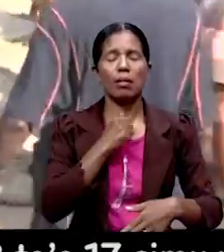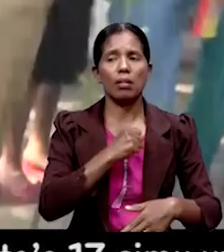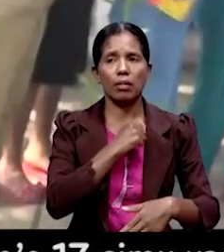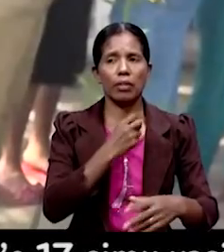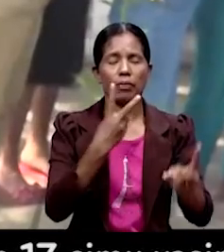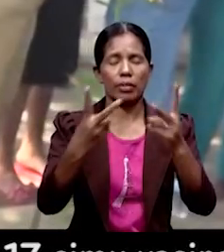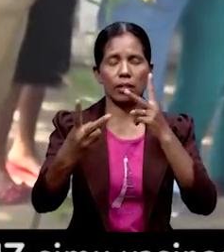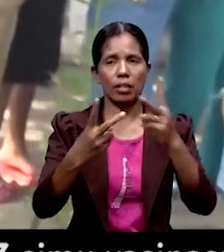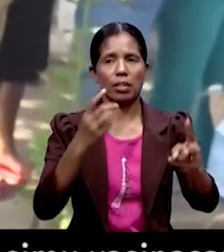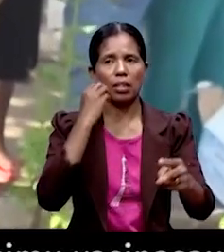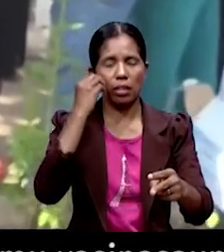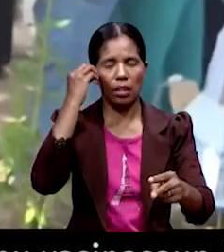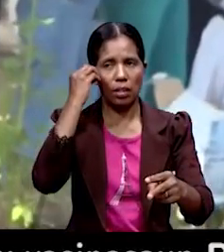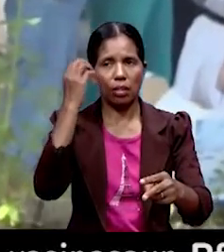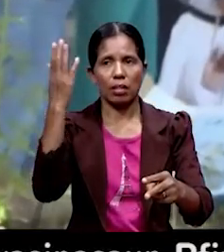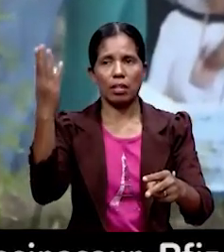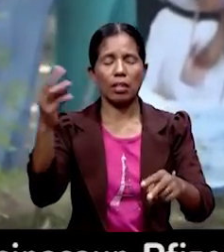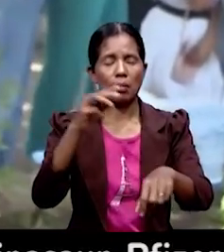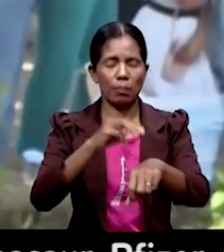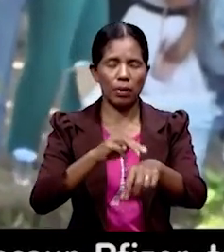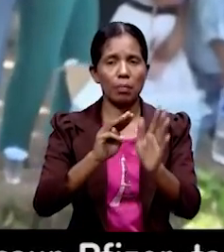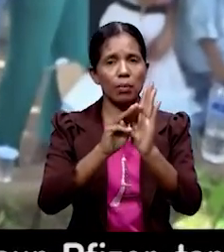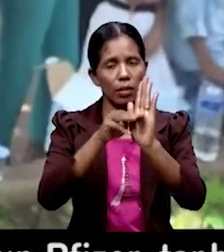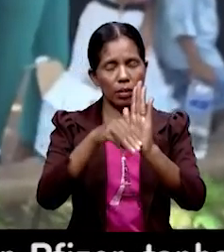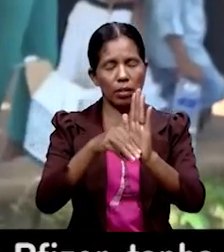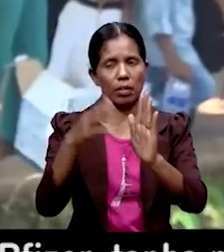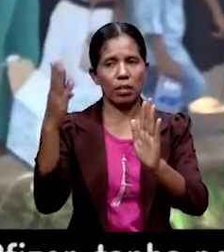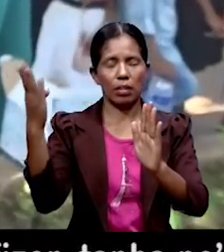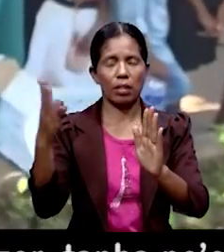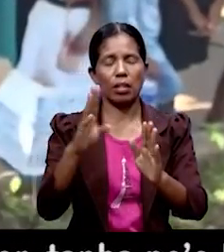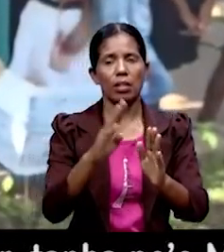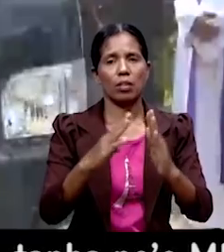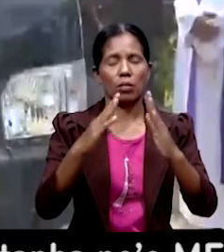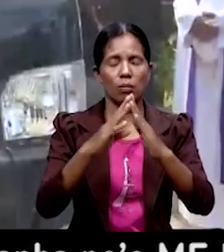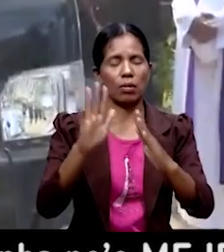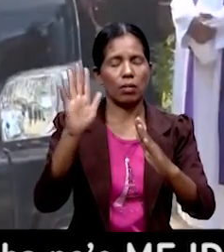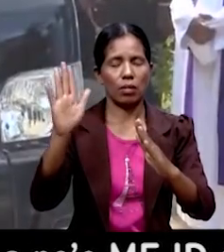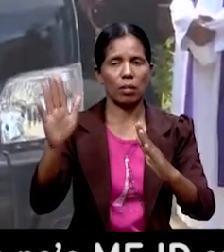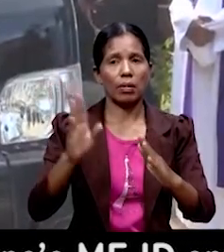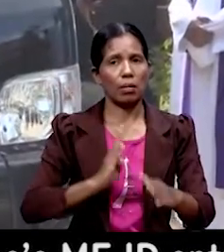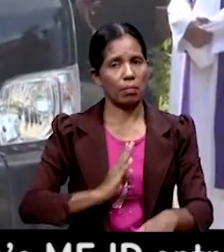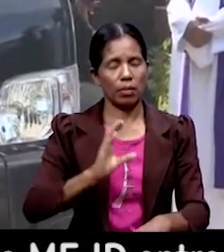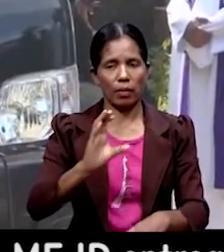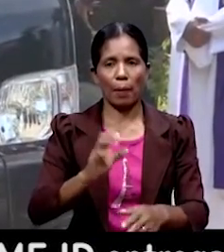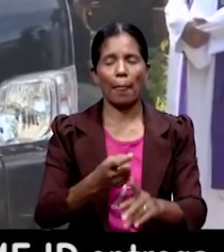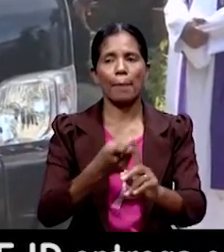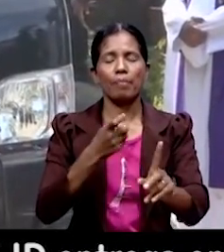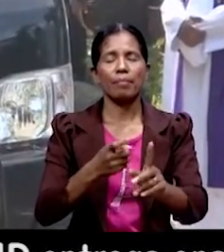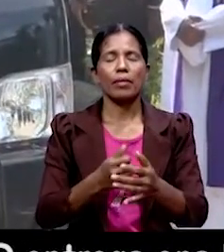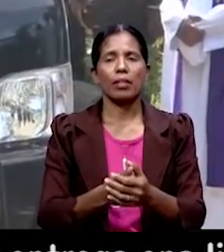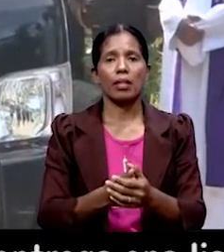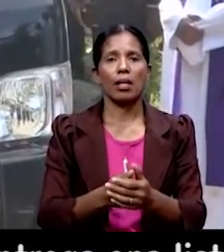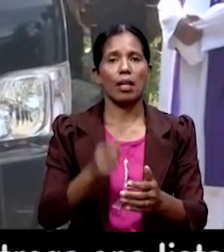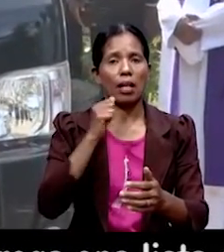ni minha residência iha Minuto Balon iha área Uma Lima, Vila Antiga, Baucau. Husi bispo ninia